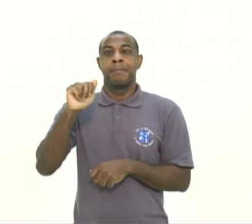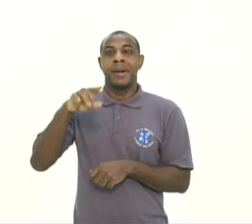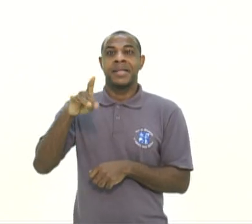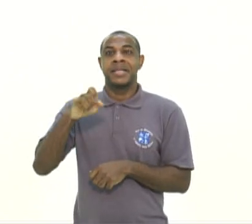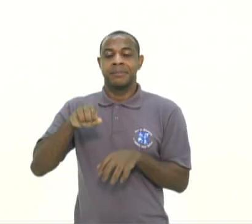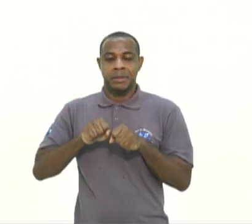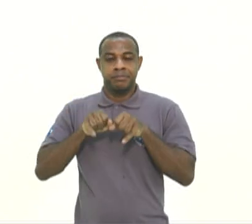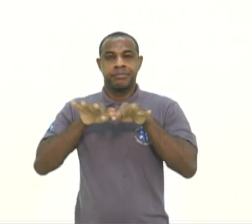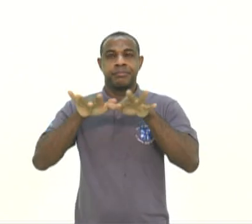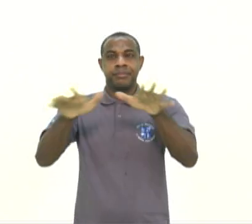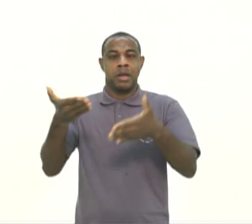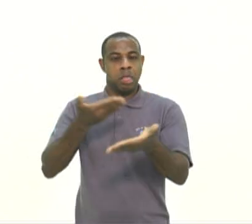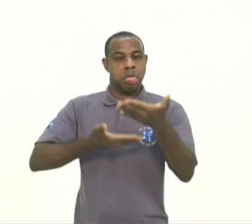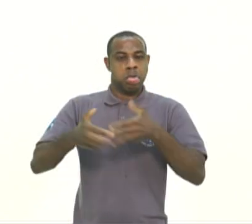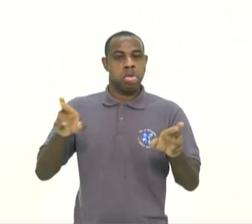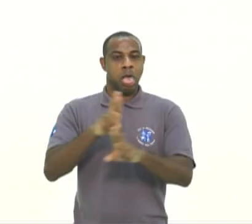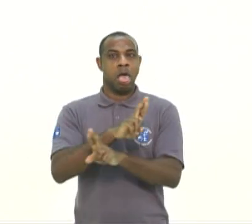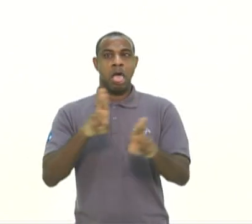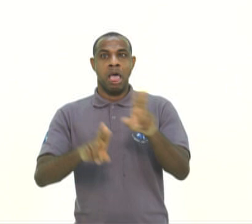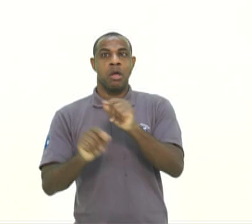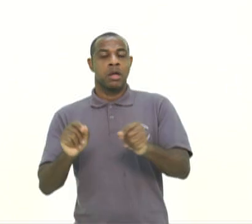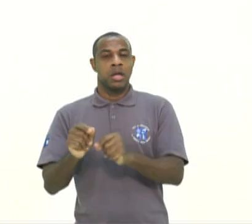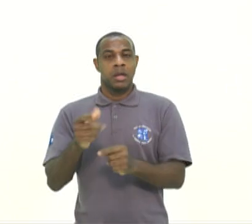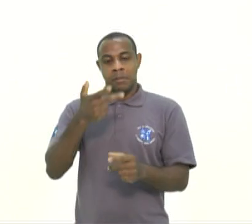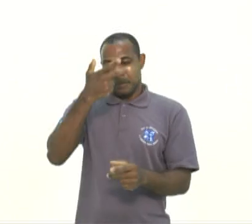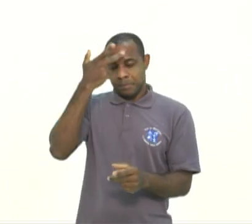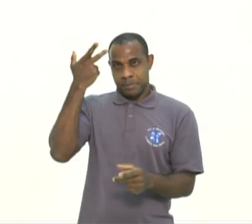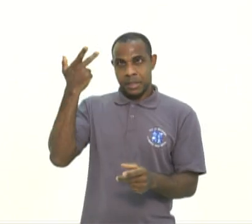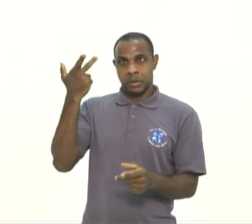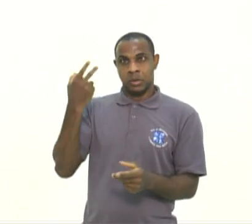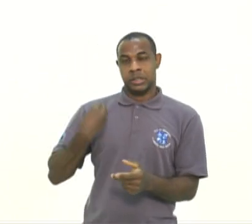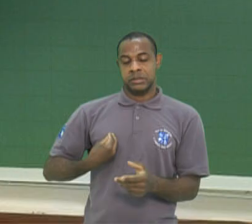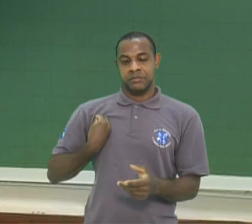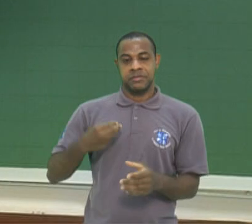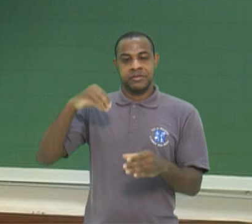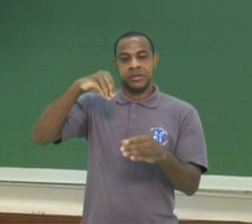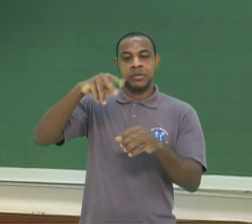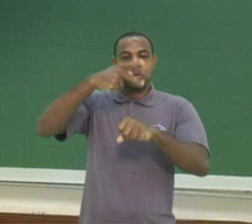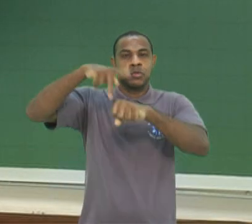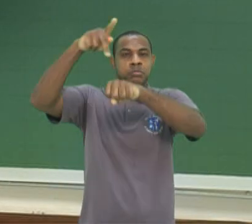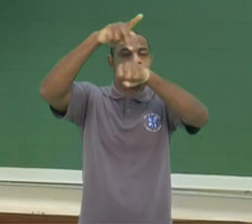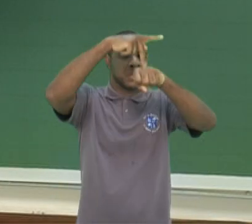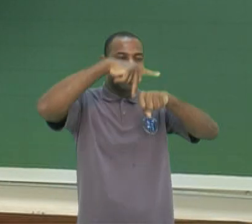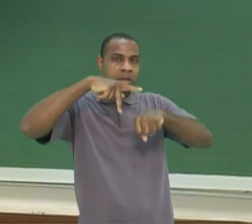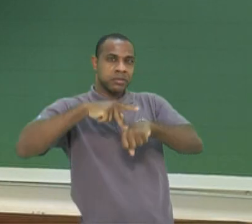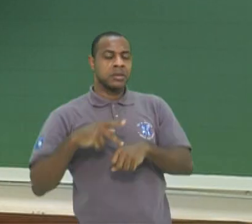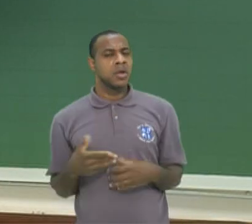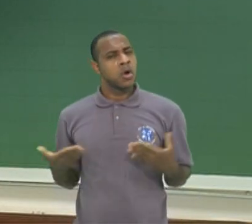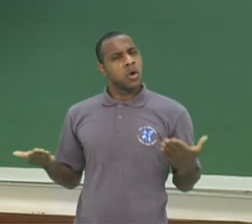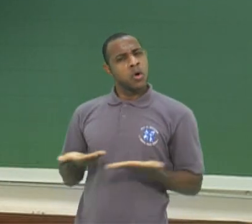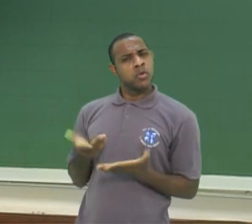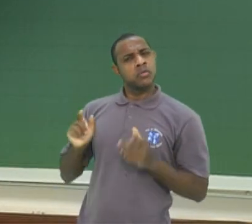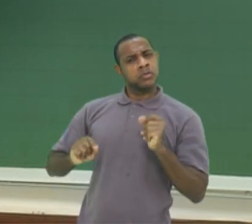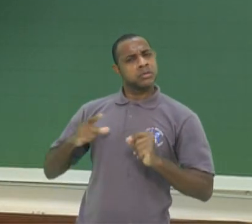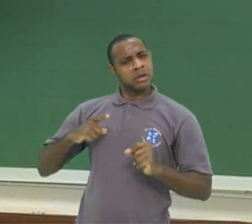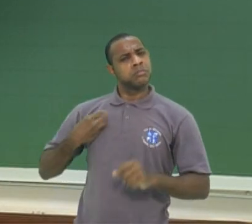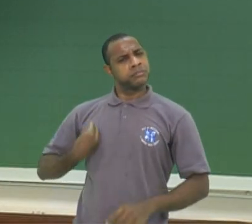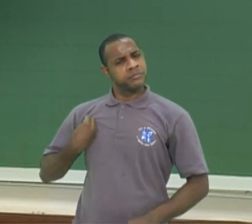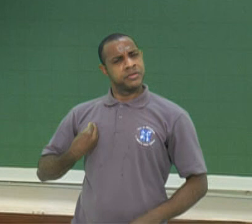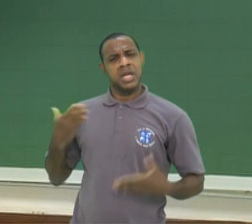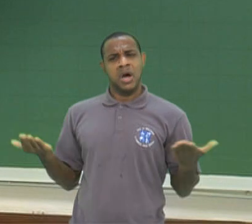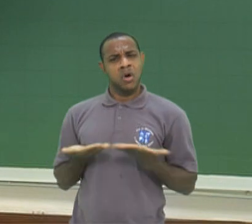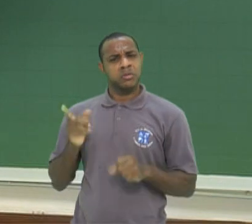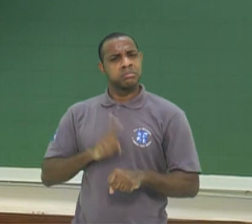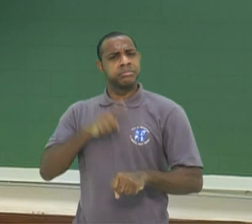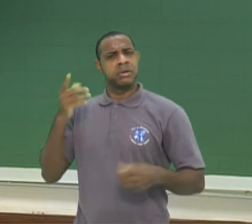relações estabelecidas entre os habitantes de todos os países. Não foi isso que vivenciamos, ou melhor, que estamos vivendo